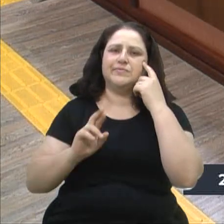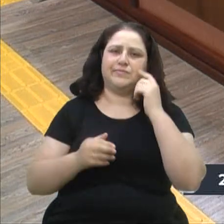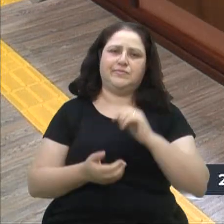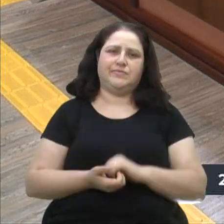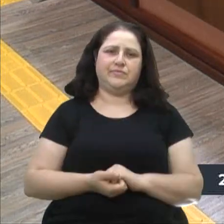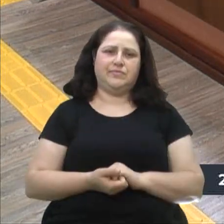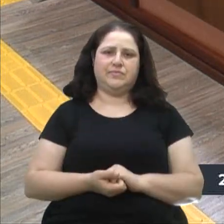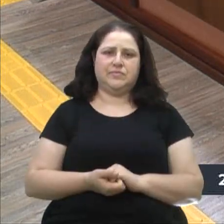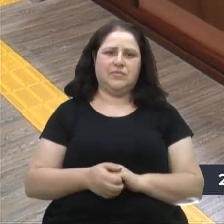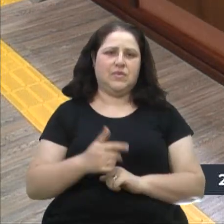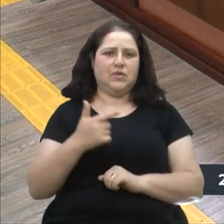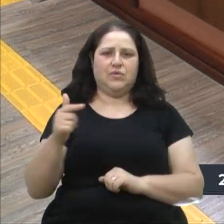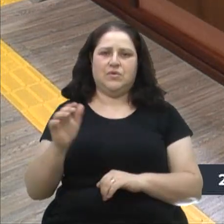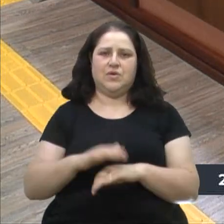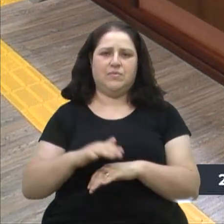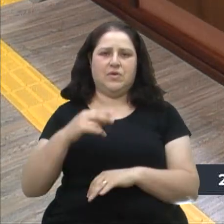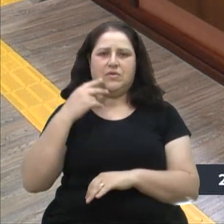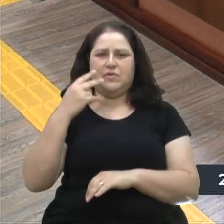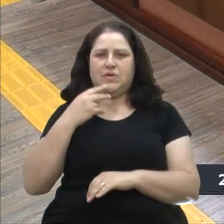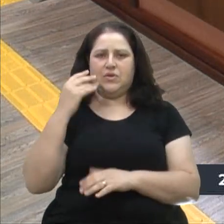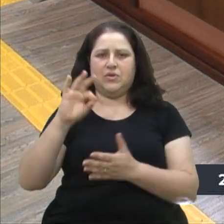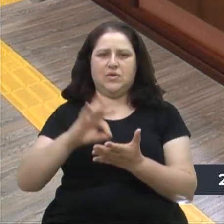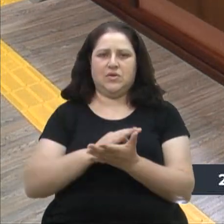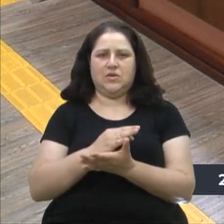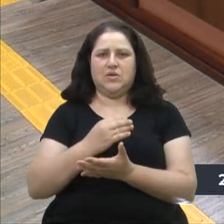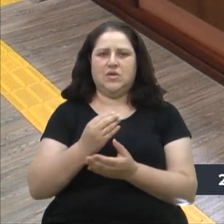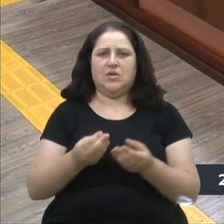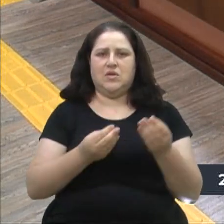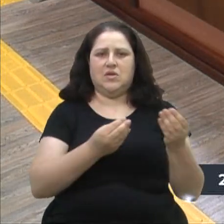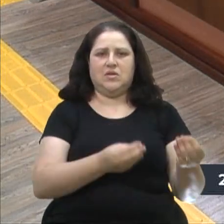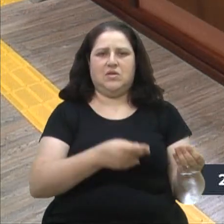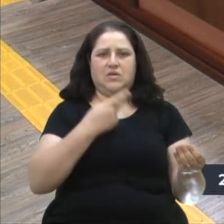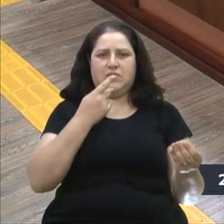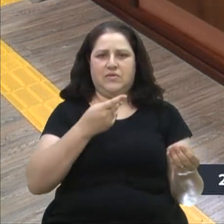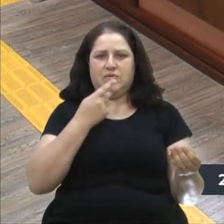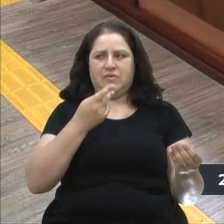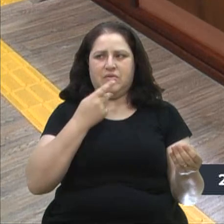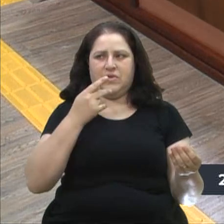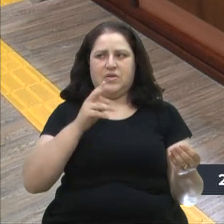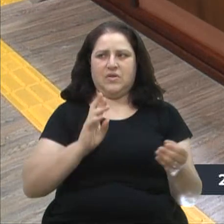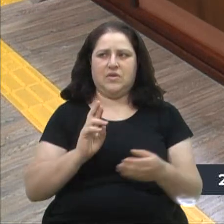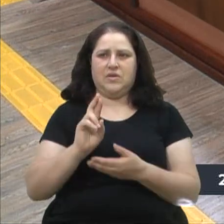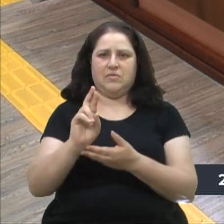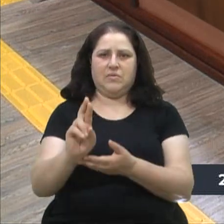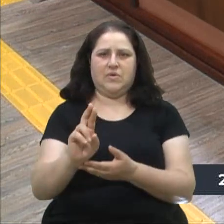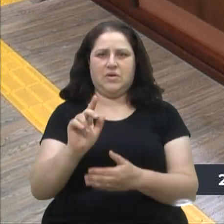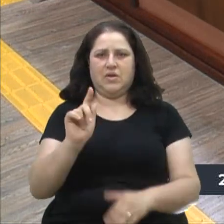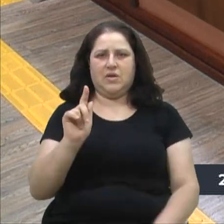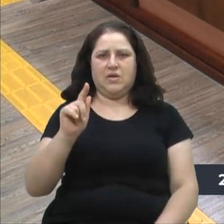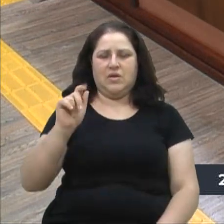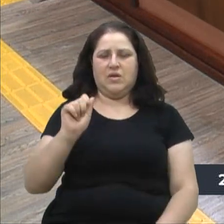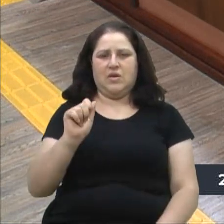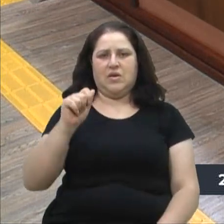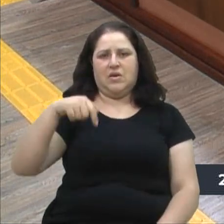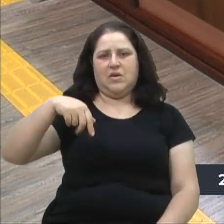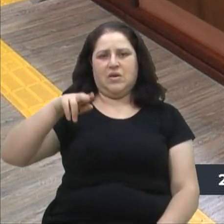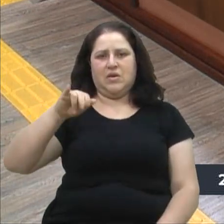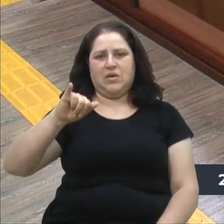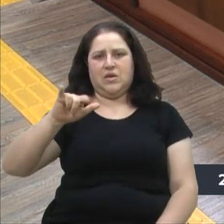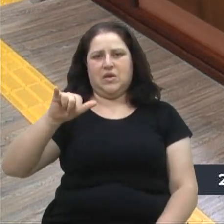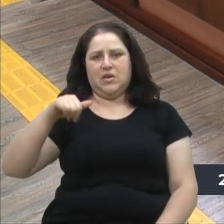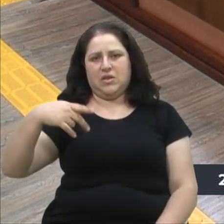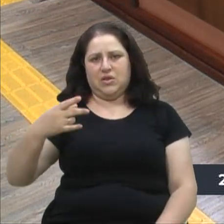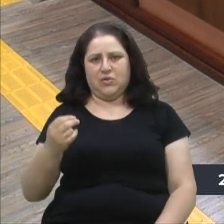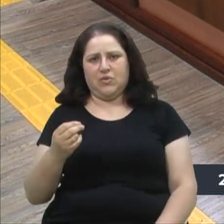Não havendo mais vereadores inscritos, passo a palavra ao representante Aquilino, da Fundação de Estudos Econômicos,